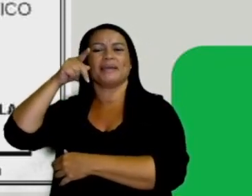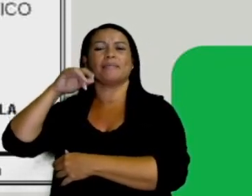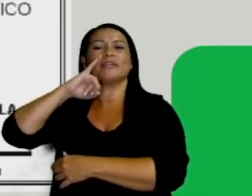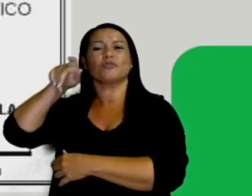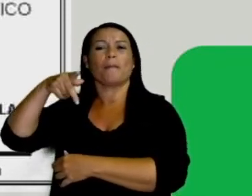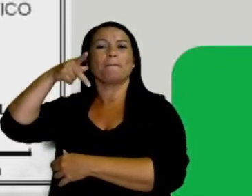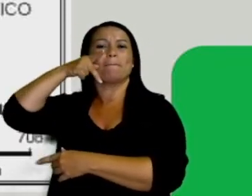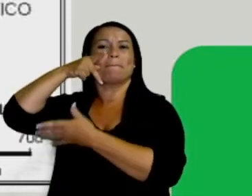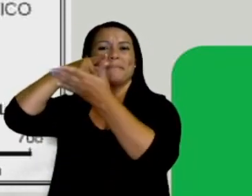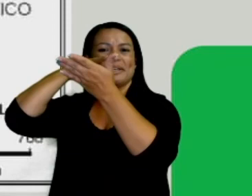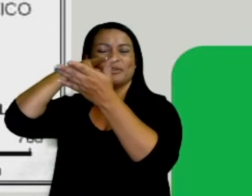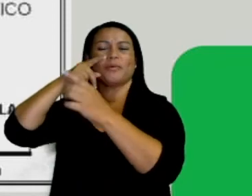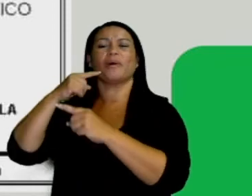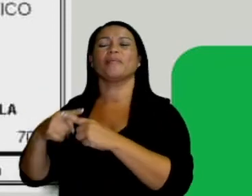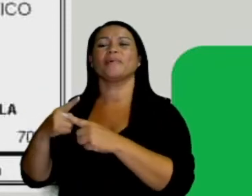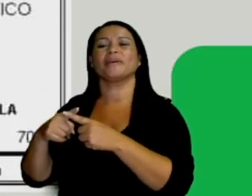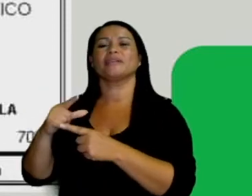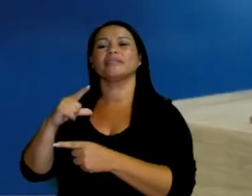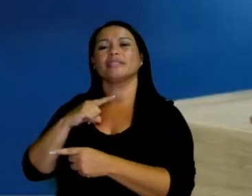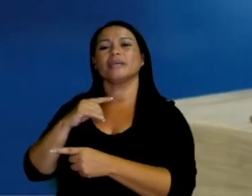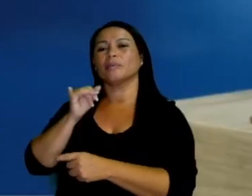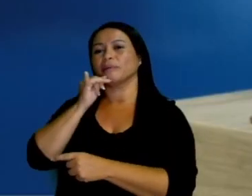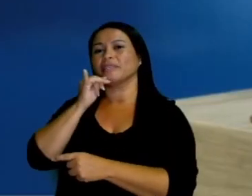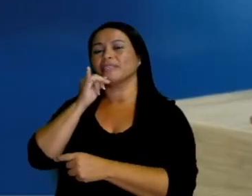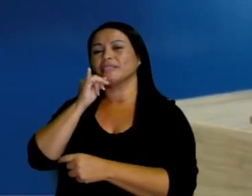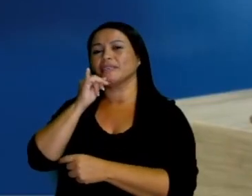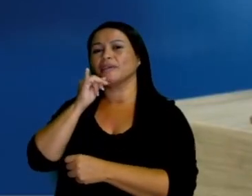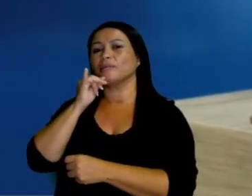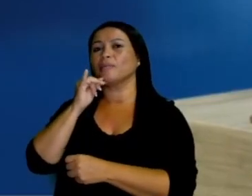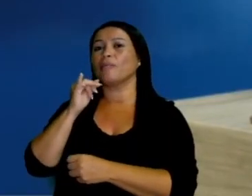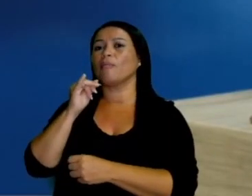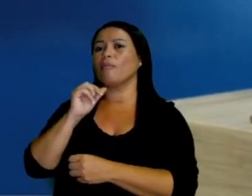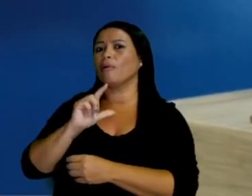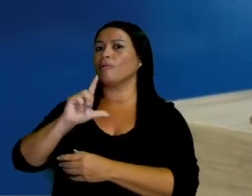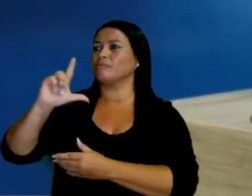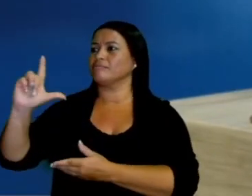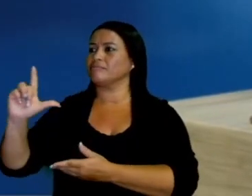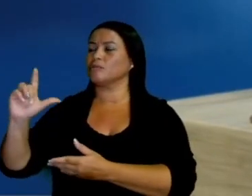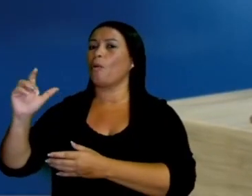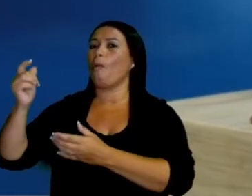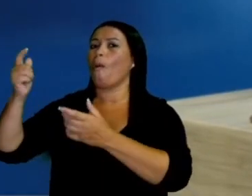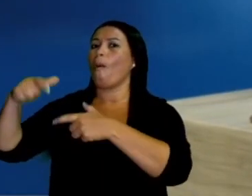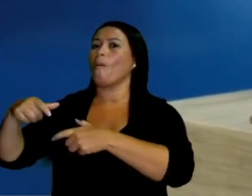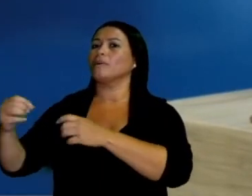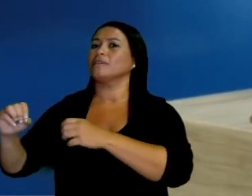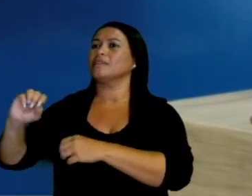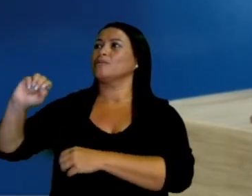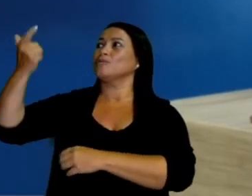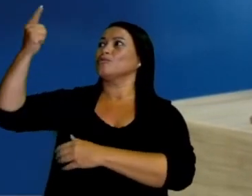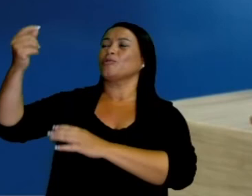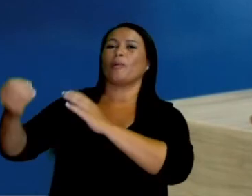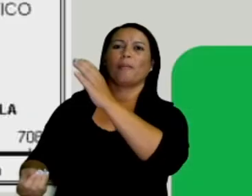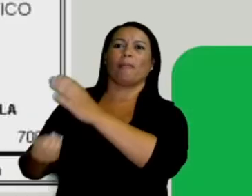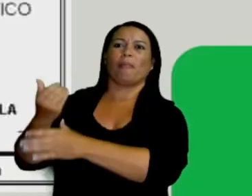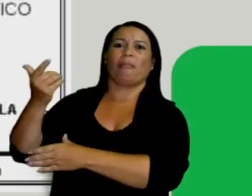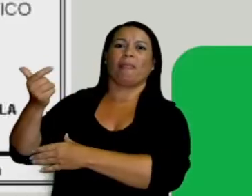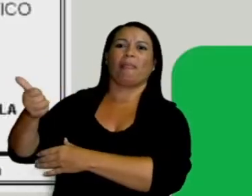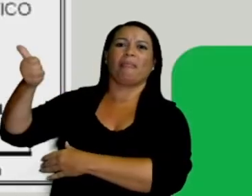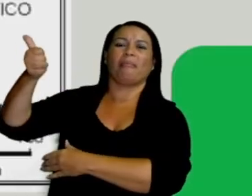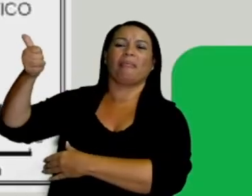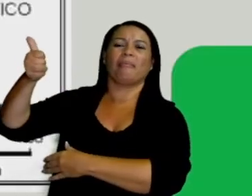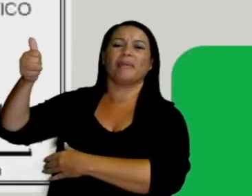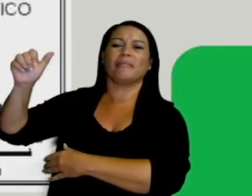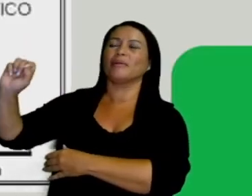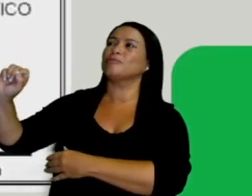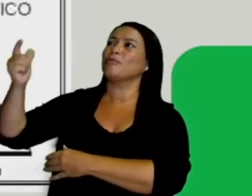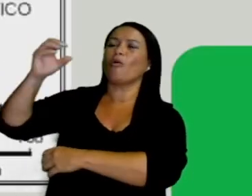de proximidade em relação ao Oriente, seria o local onde o sol primeiro nasce em nosso território, tá? Seria,